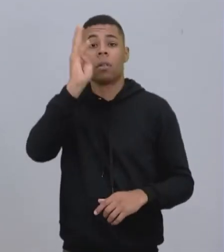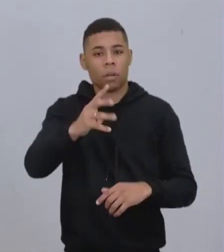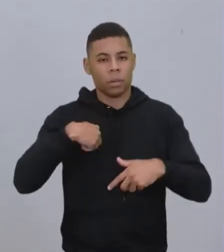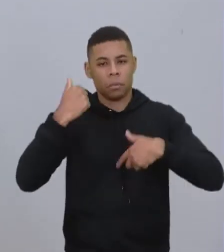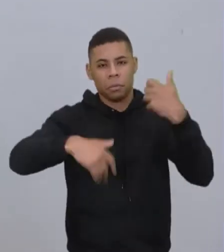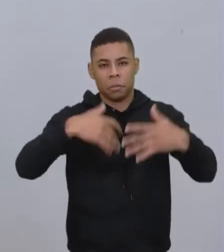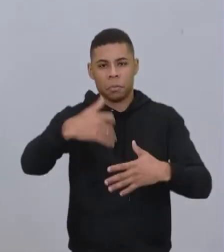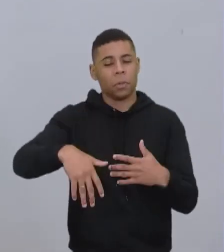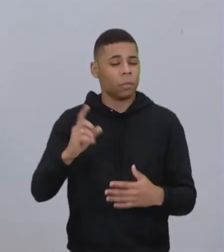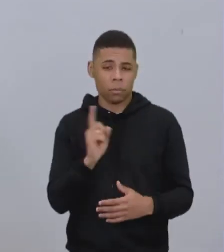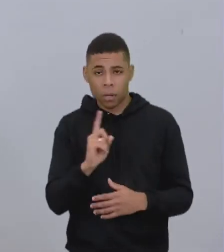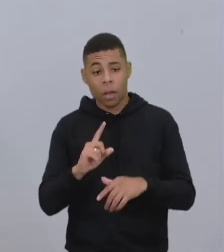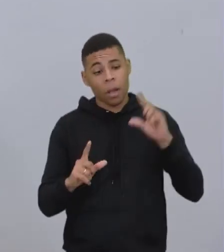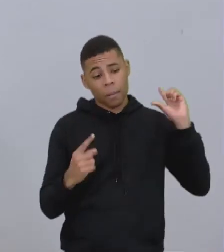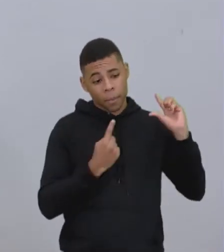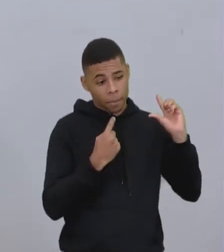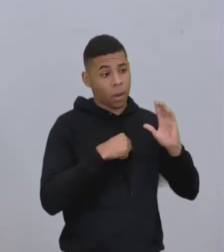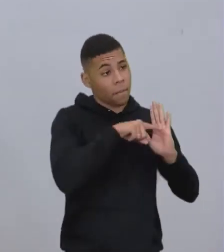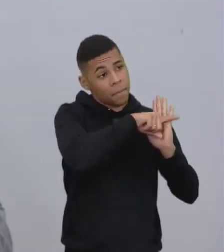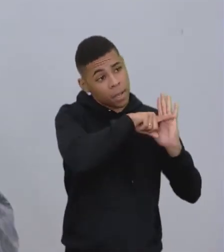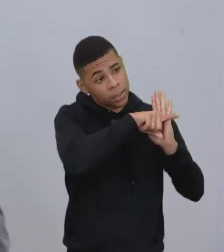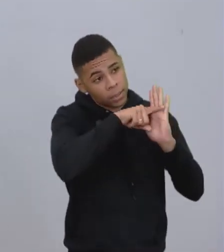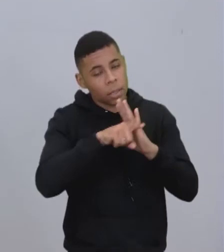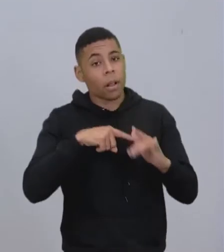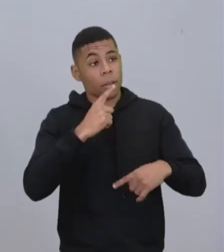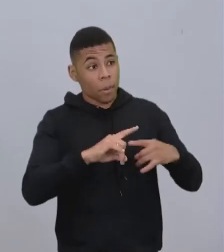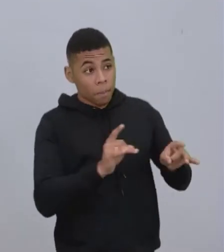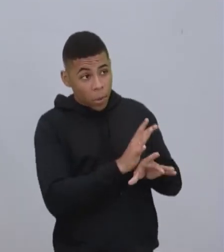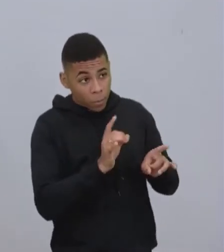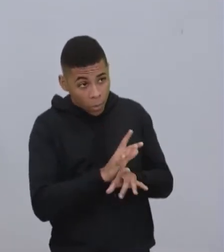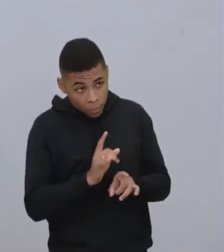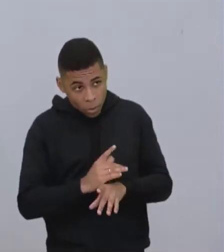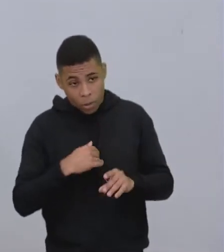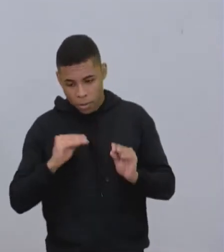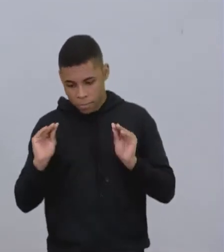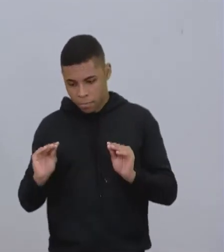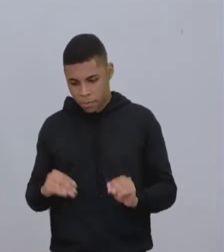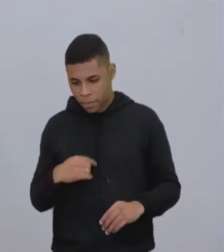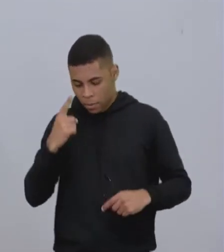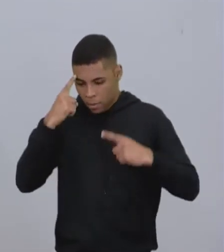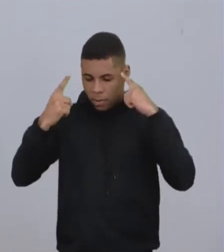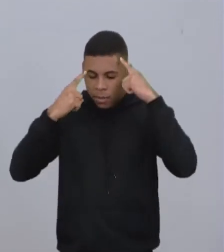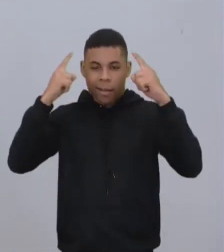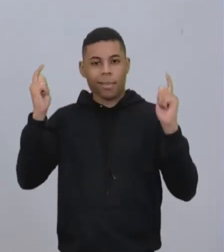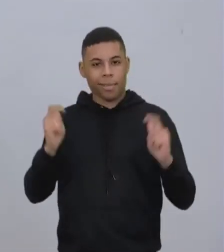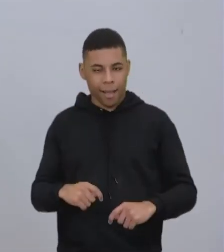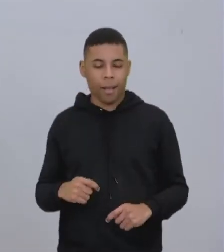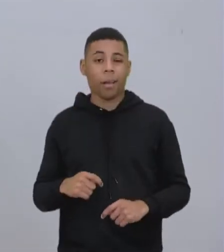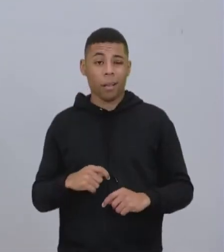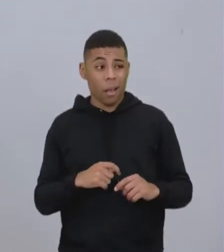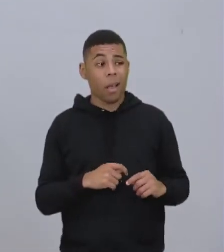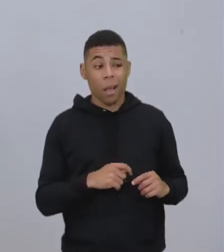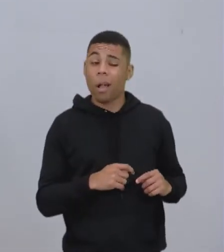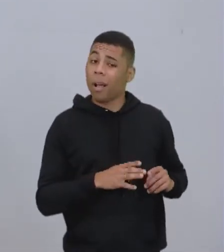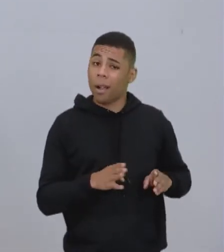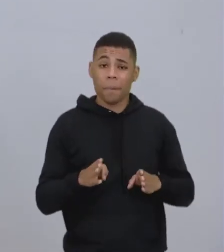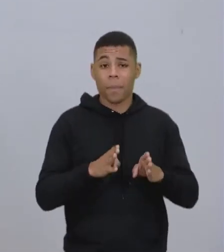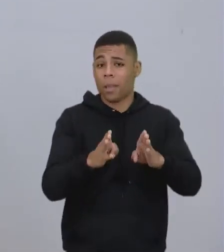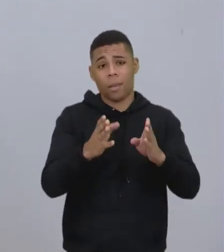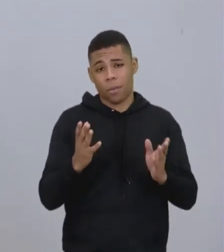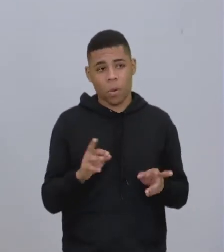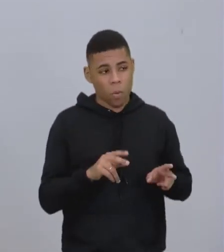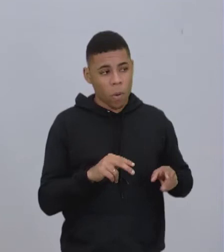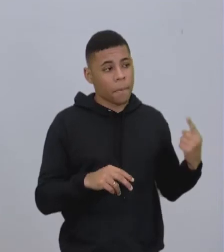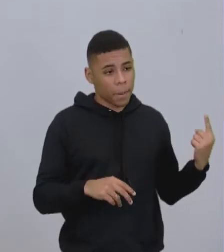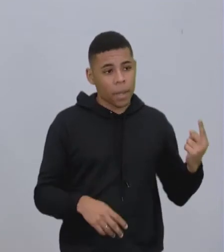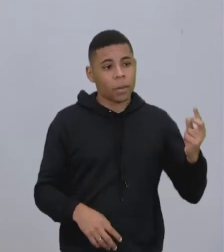a desenvolver um processo de criação para começar a trabalhar o empreendedorismo. Então a gente realmente tem um caminho coeso para essas